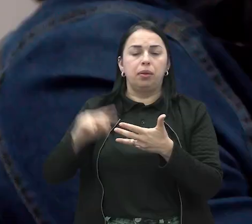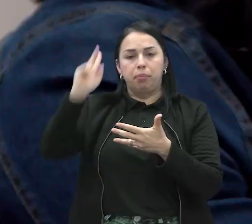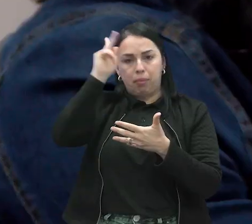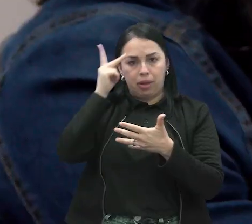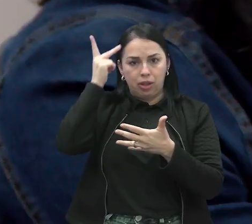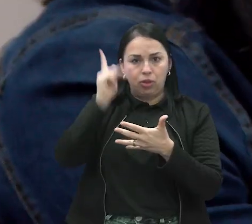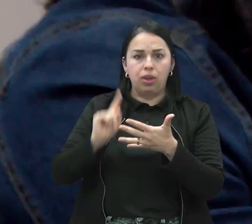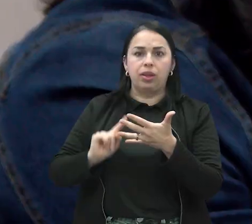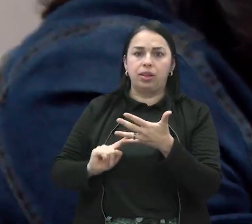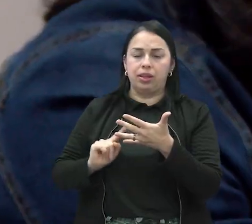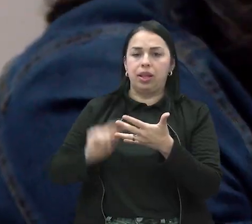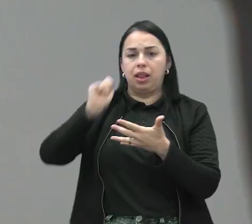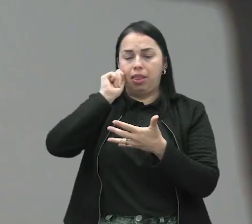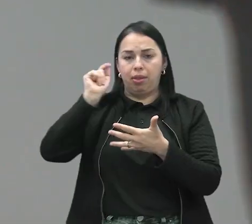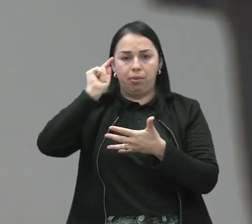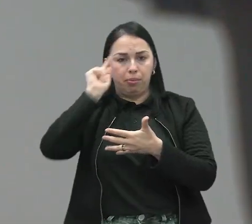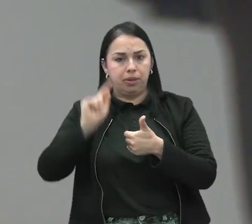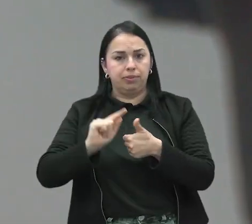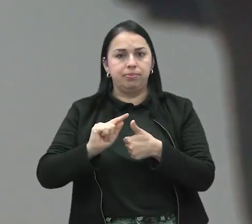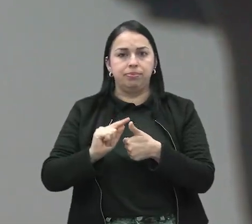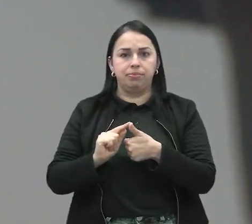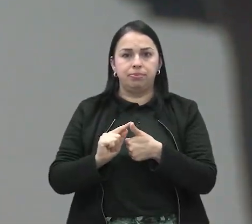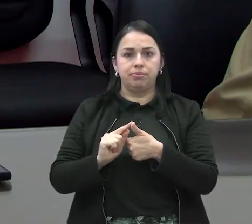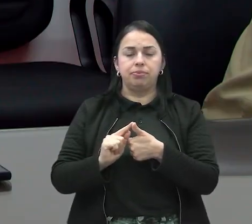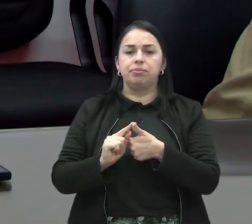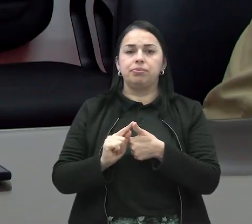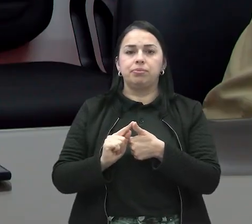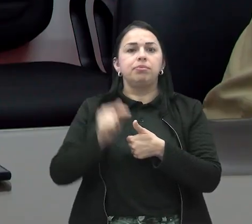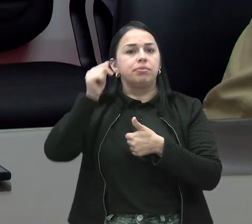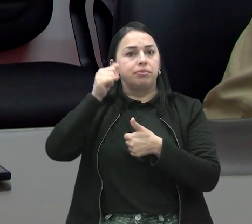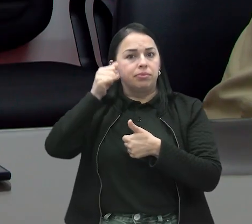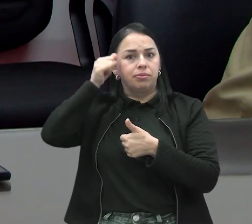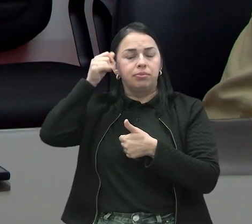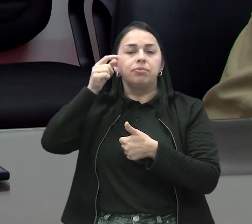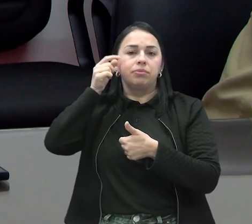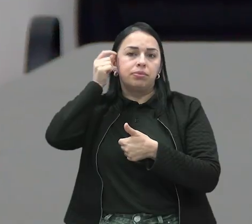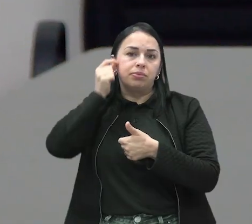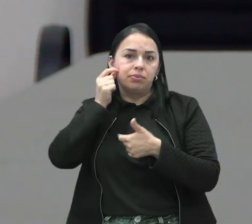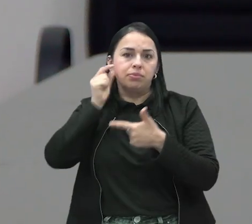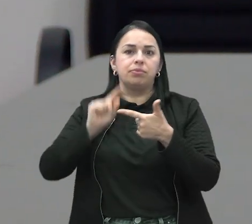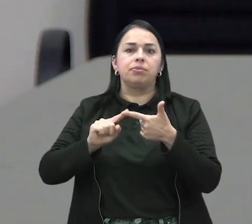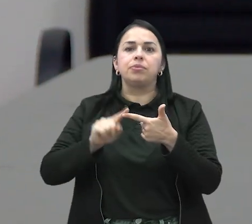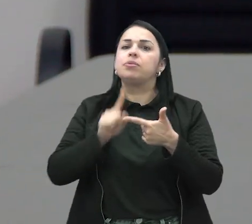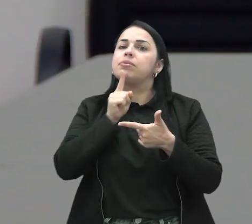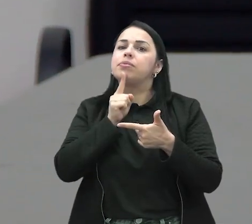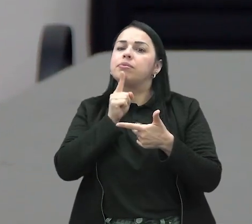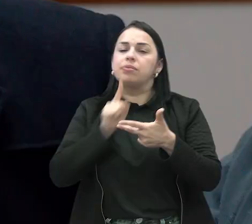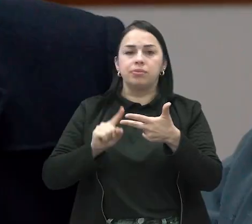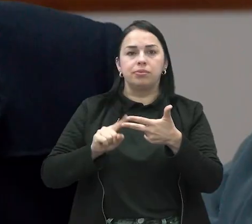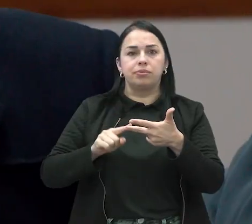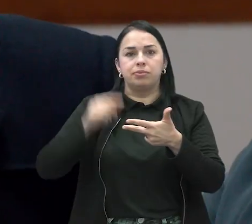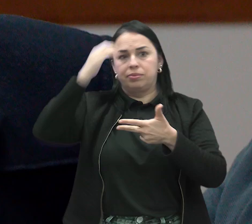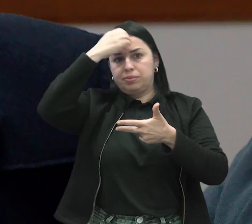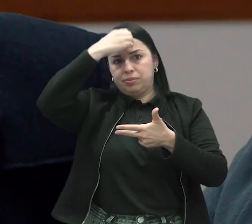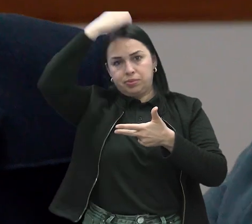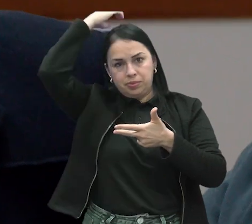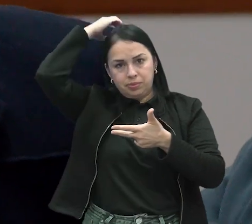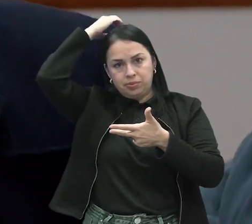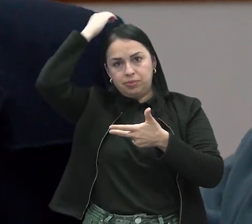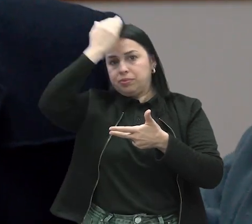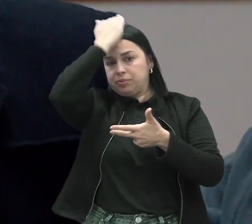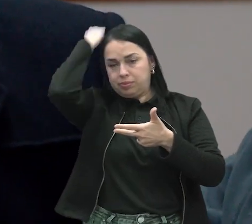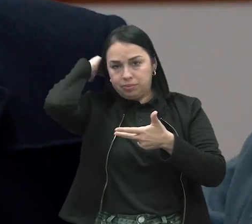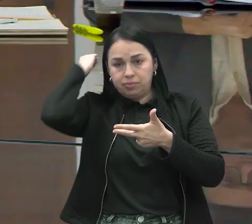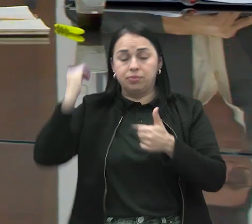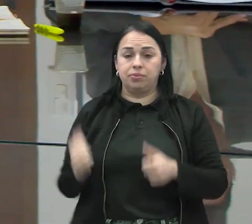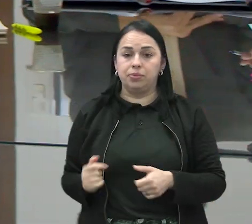Fraga, Fernando Petiti, Amélia Naomi, Gilson Campos, Sérgio Camargo e Cláudio